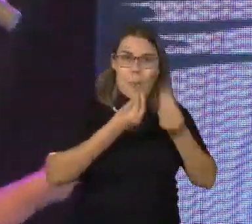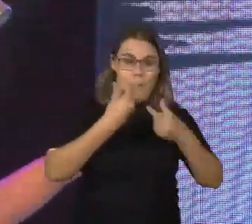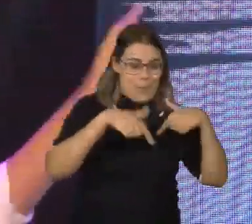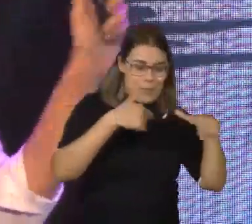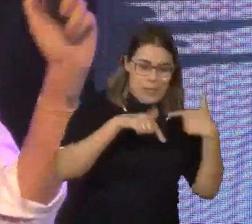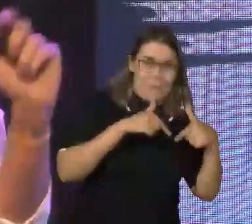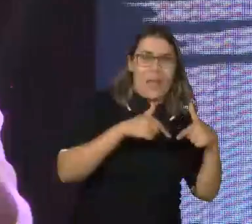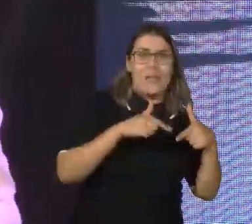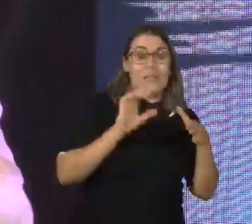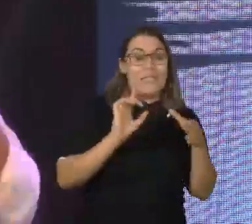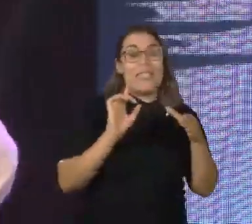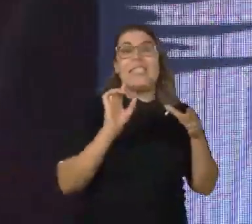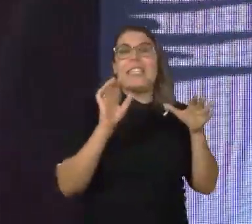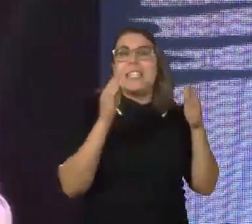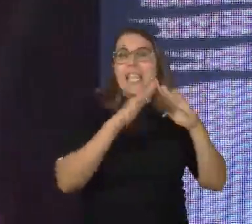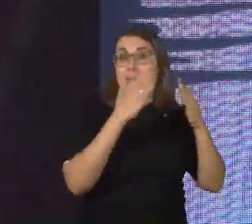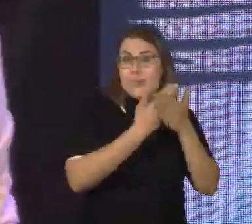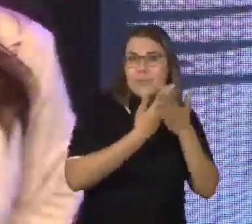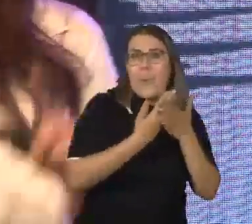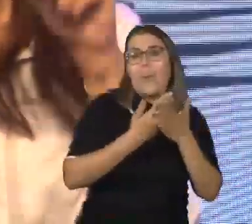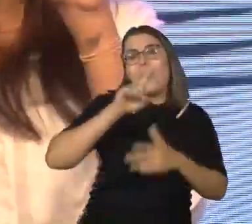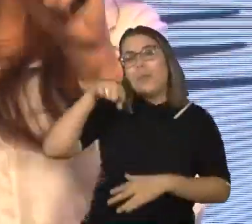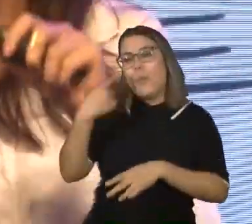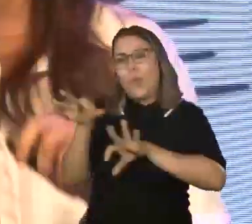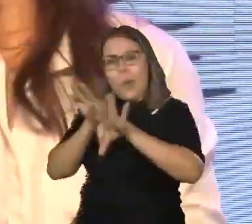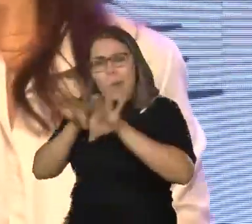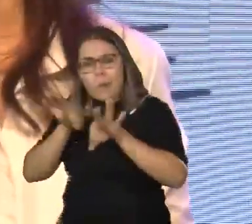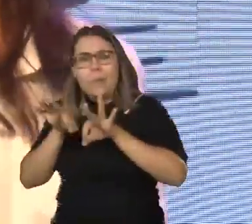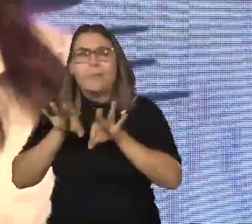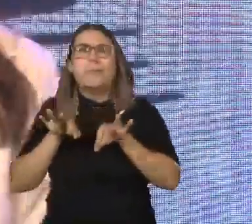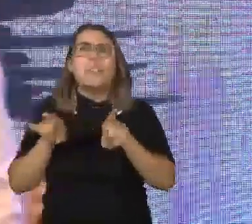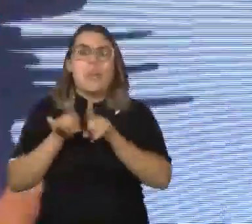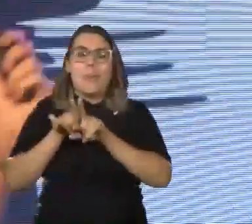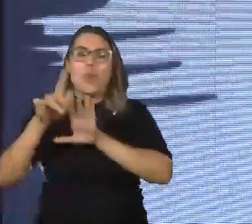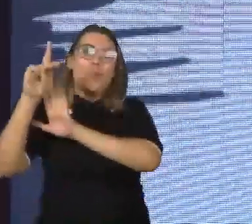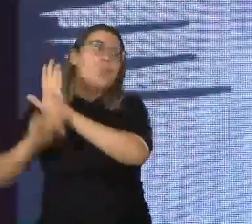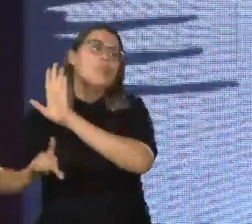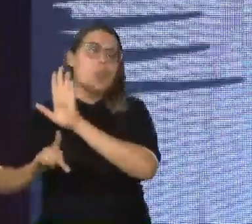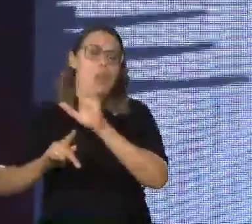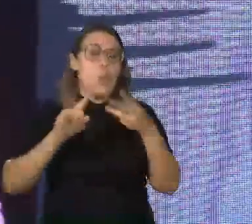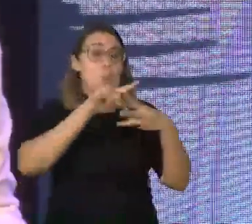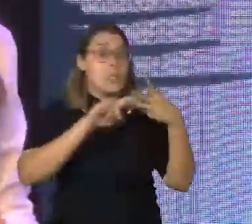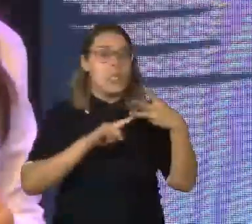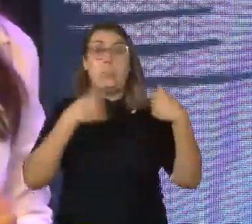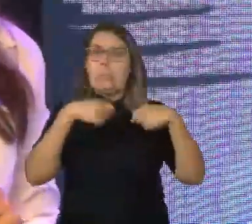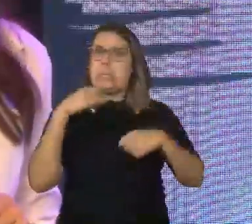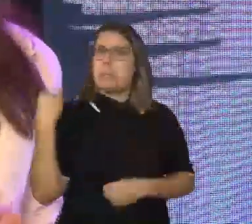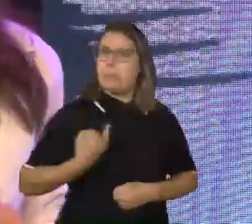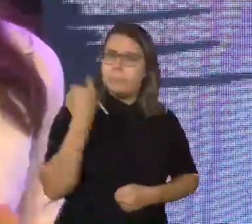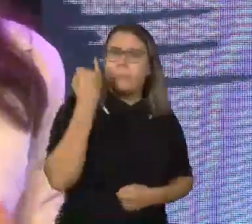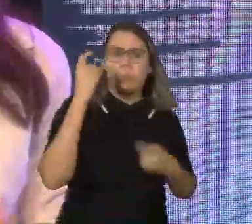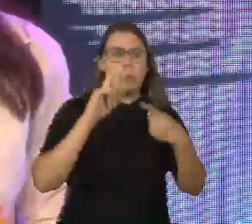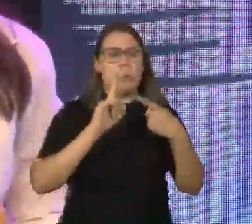PDI, AEE, plano de aula. Fica mais uma dica para a escola. Nesse documento inicial, nesse